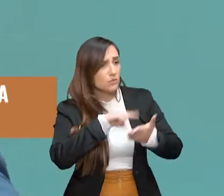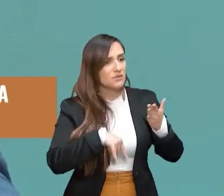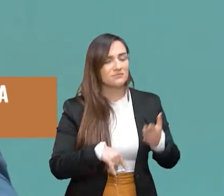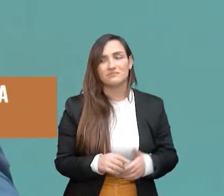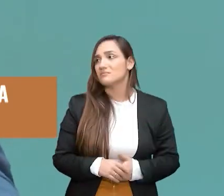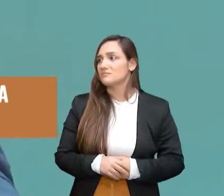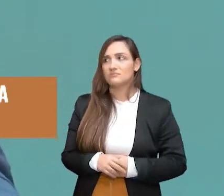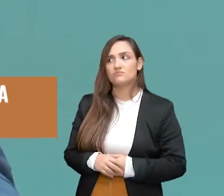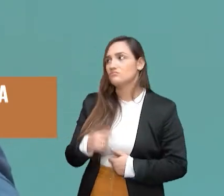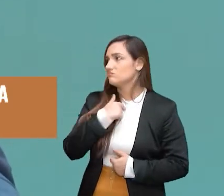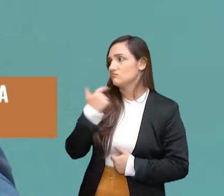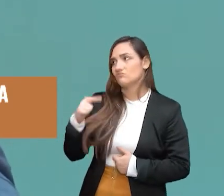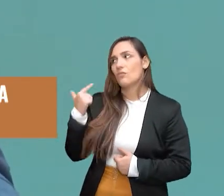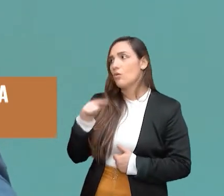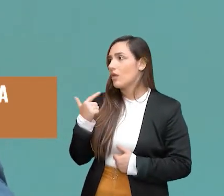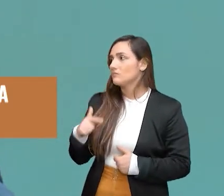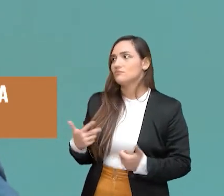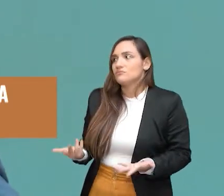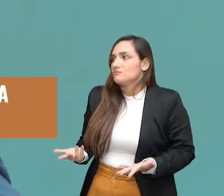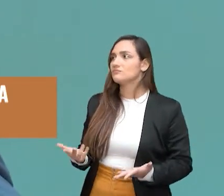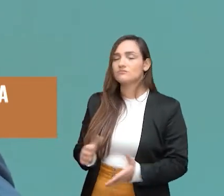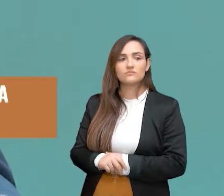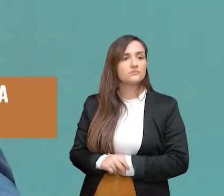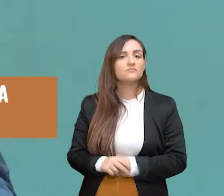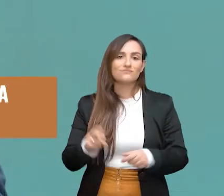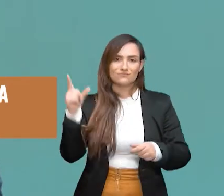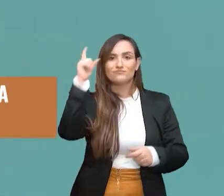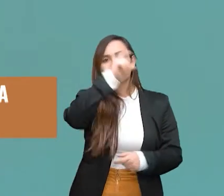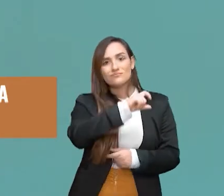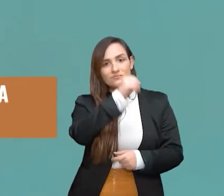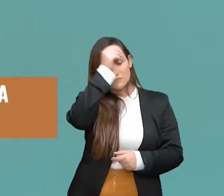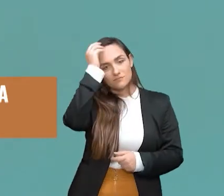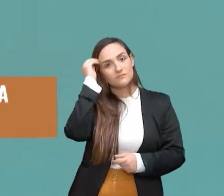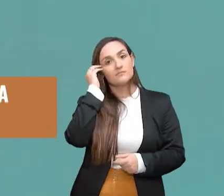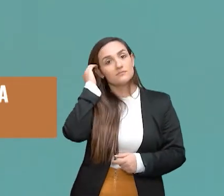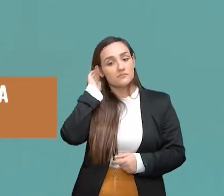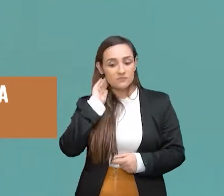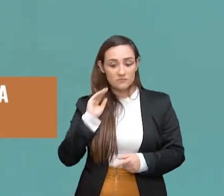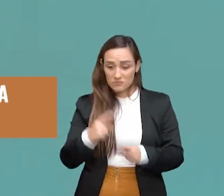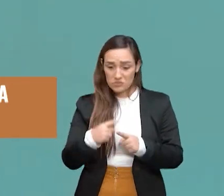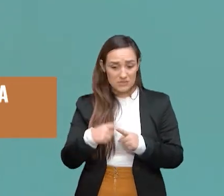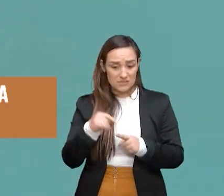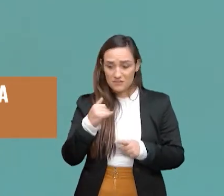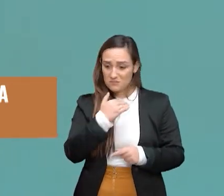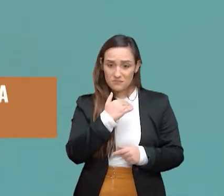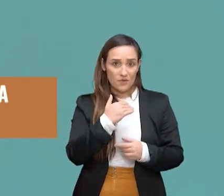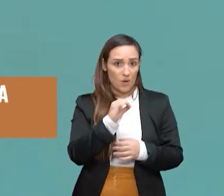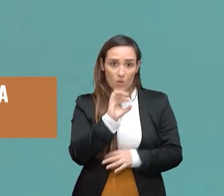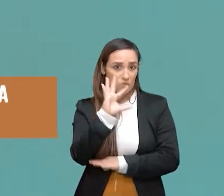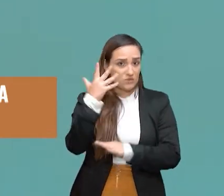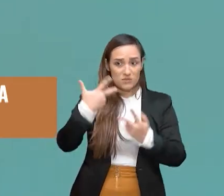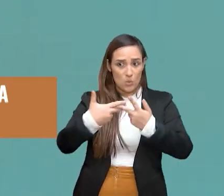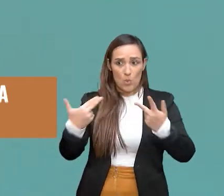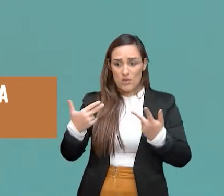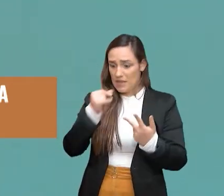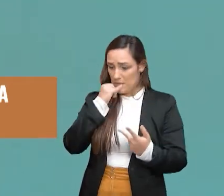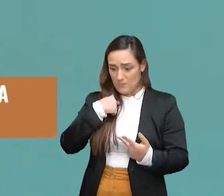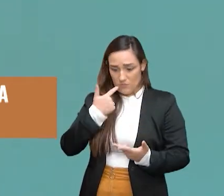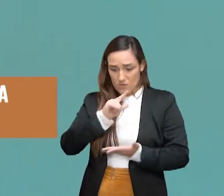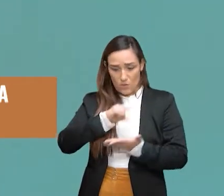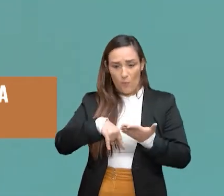não possui realmente nenhum tipo de documentação. Isso é muito complicado, coloca a pessoa em situação de rua em uma